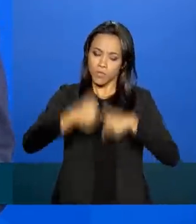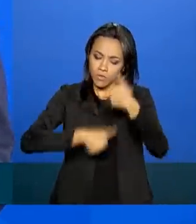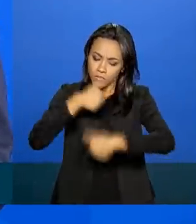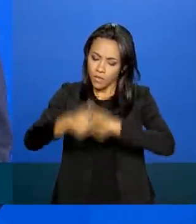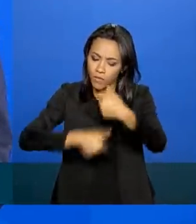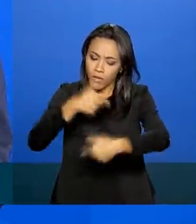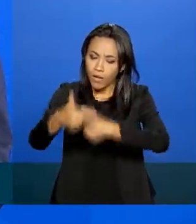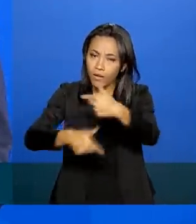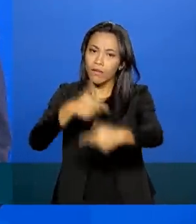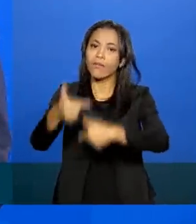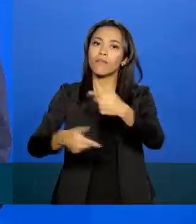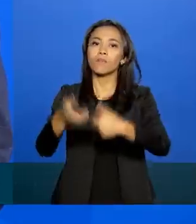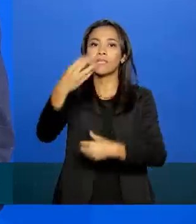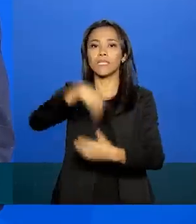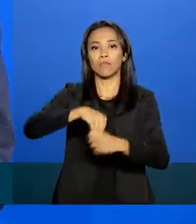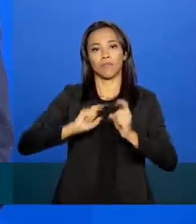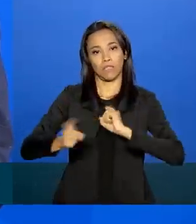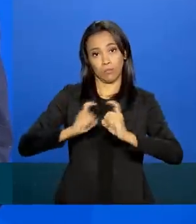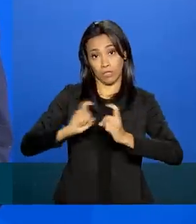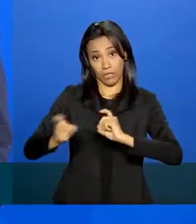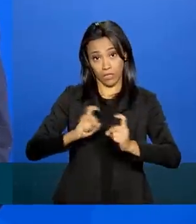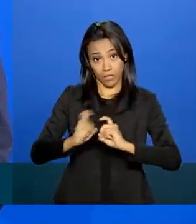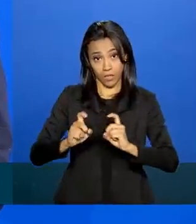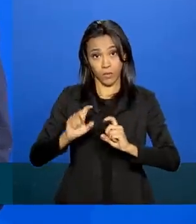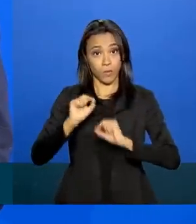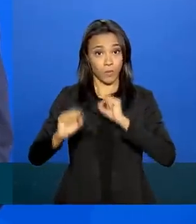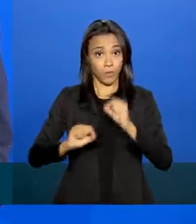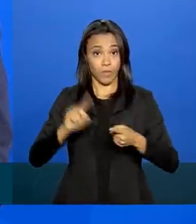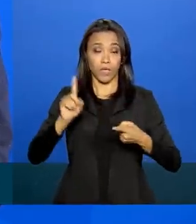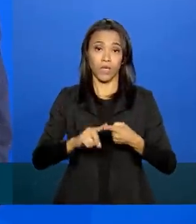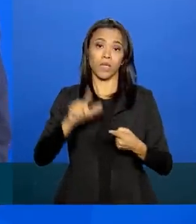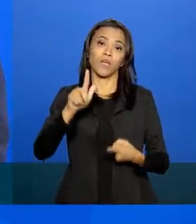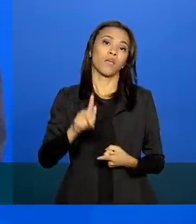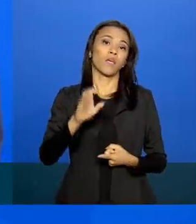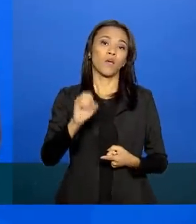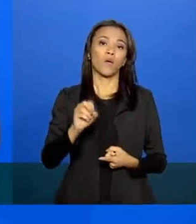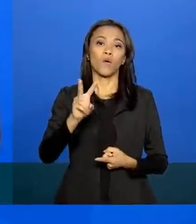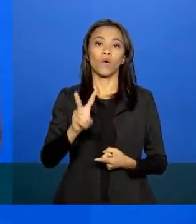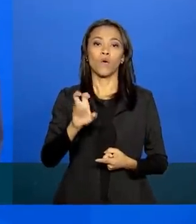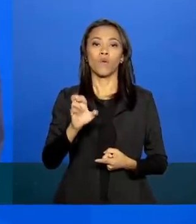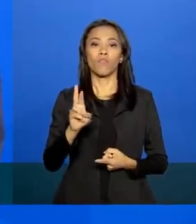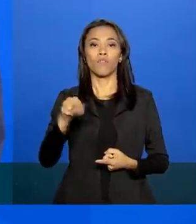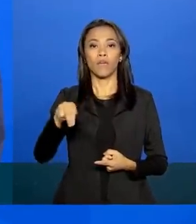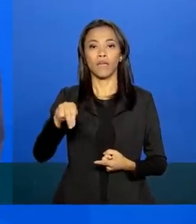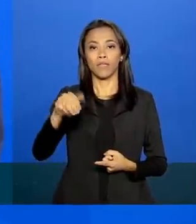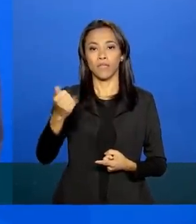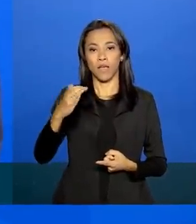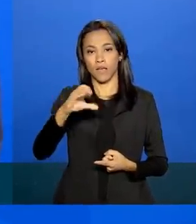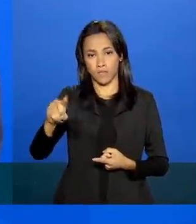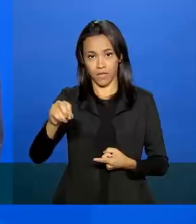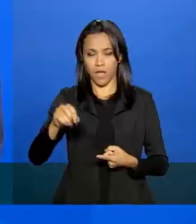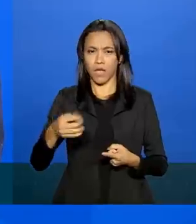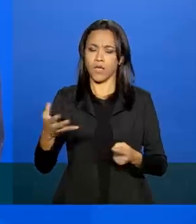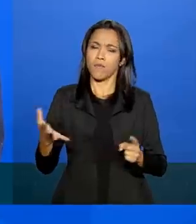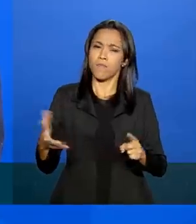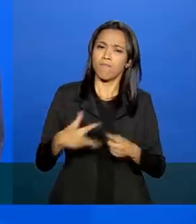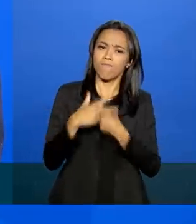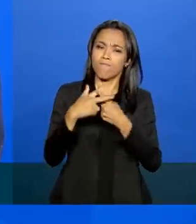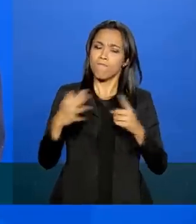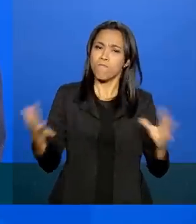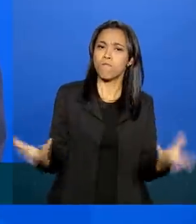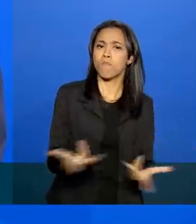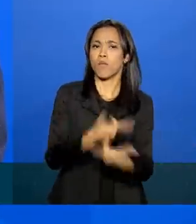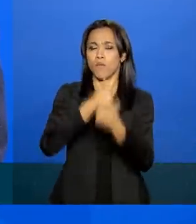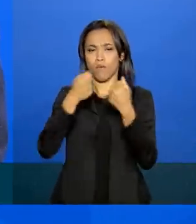faróis da nossa gestão governança aperfeiçoada com a desburocratização dos processos